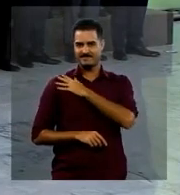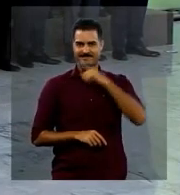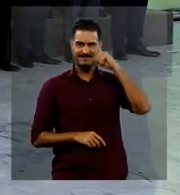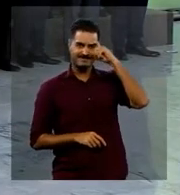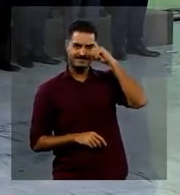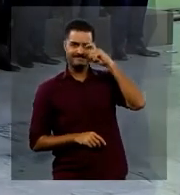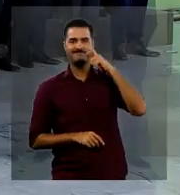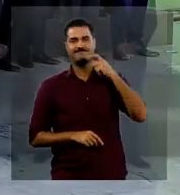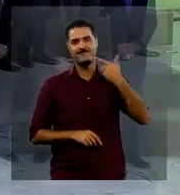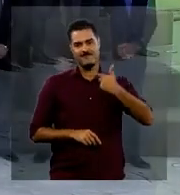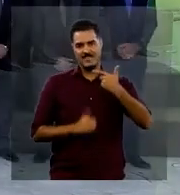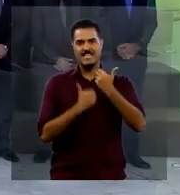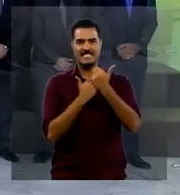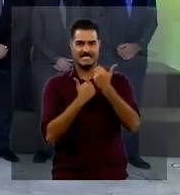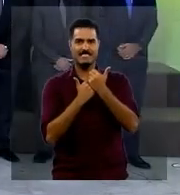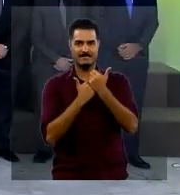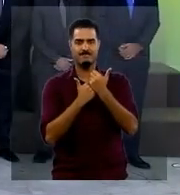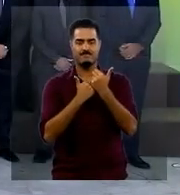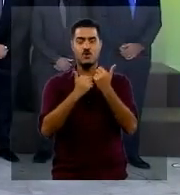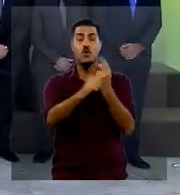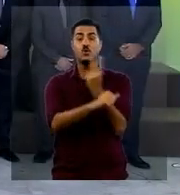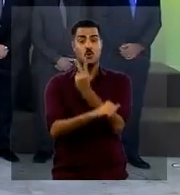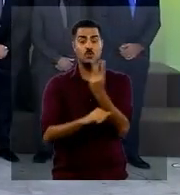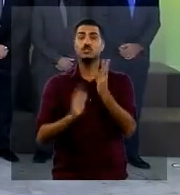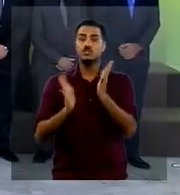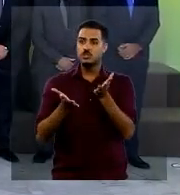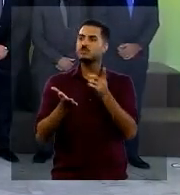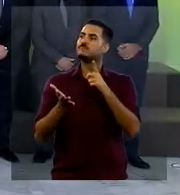que acabaram de ser